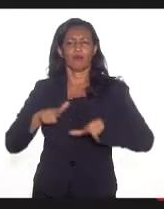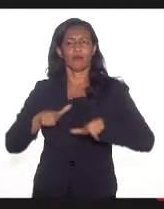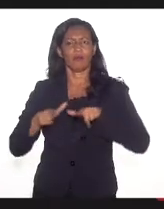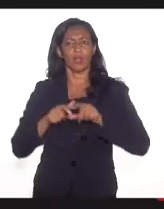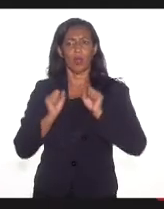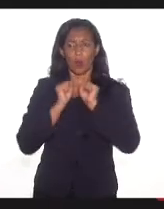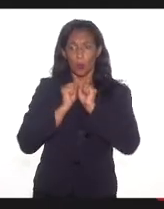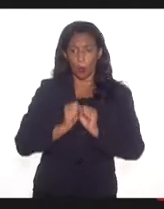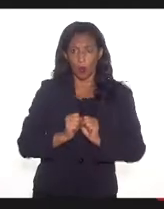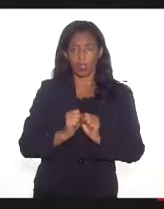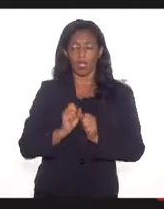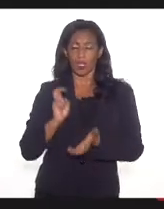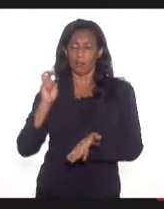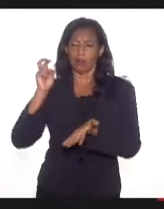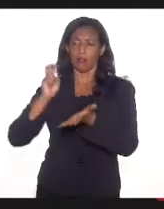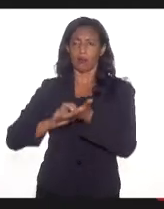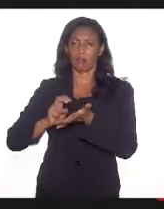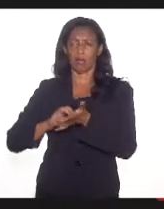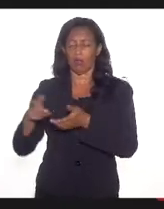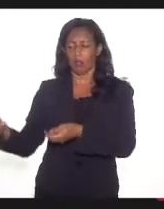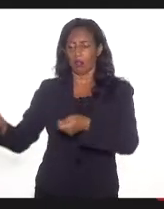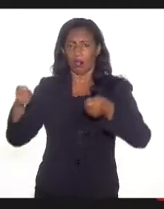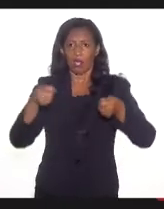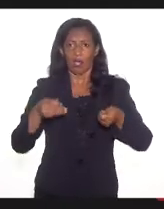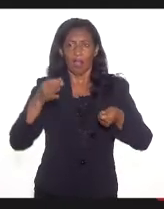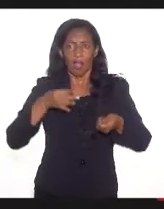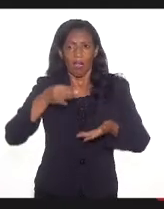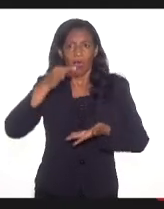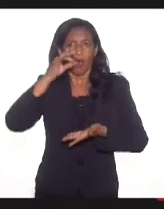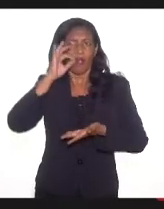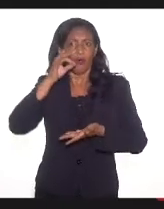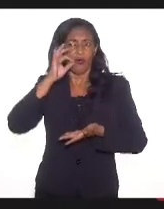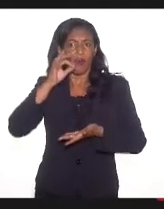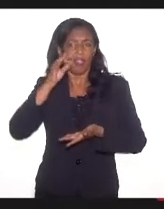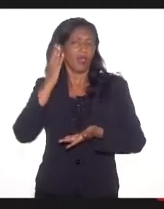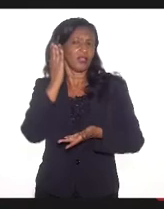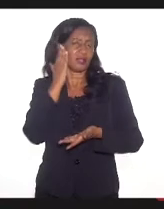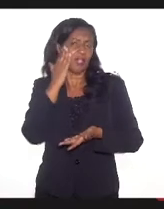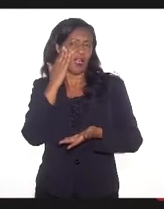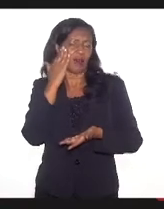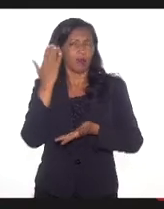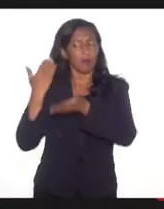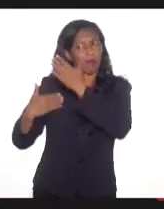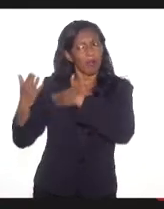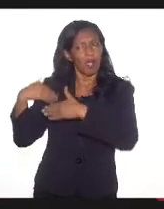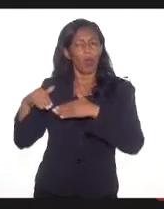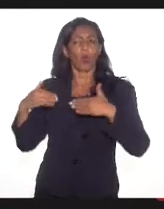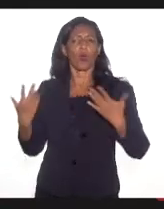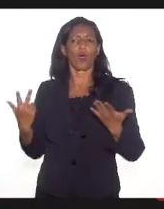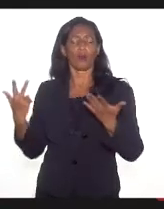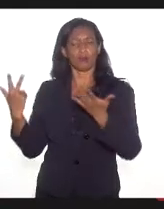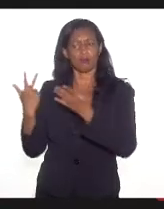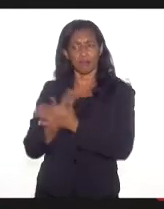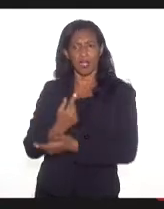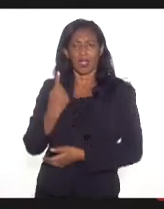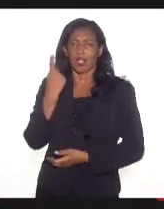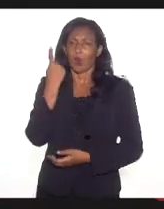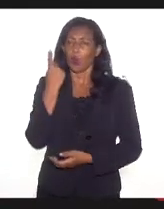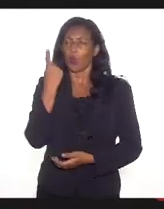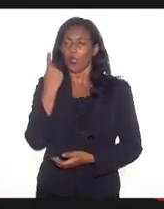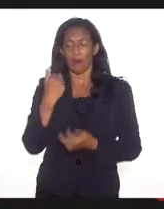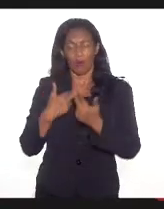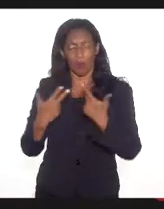Poder tomar o seu café e a gente escuta que quando esse programa funcionava, às vezes era a única refeição do